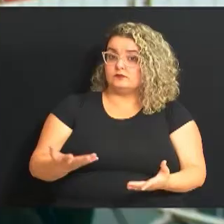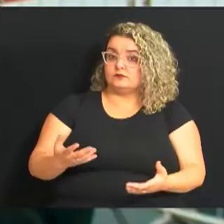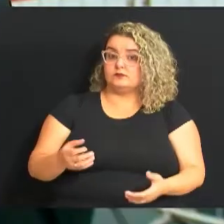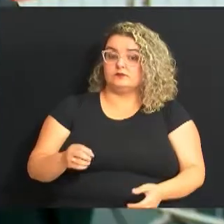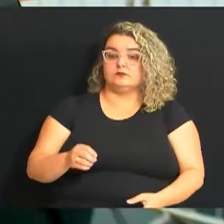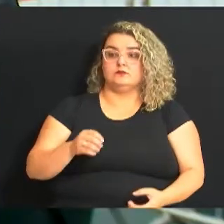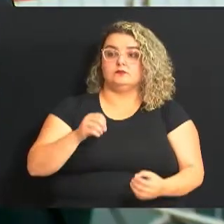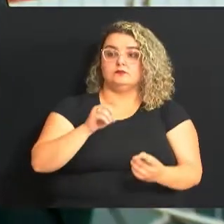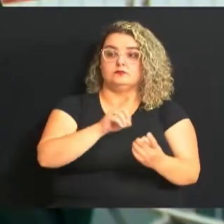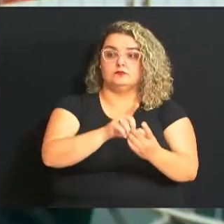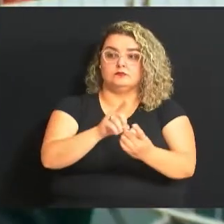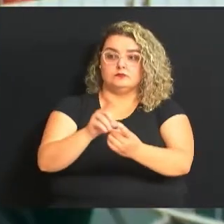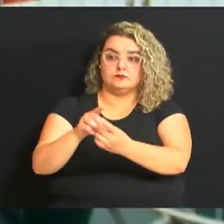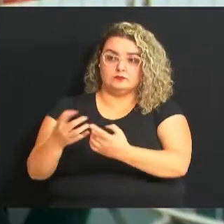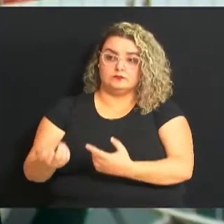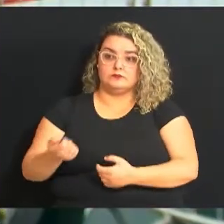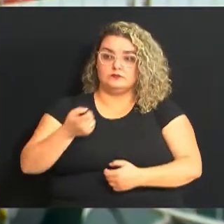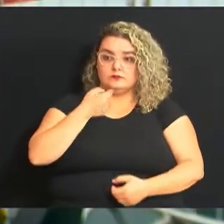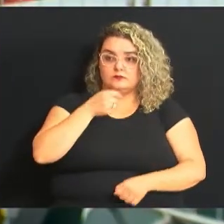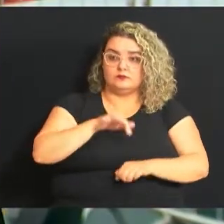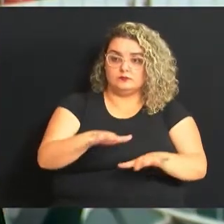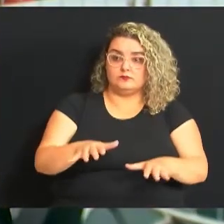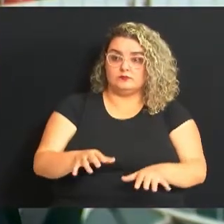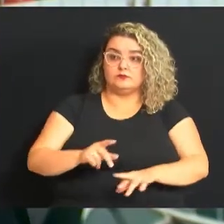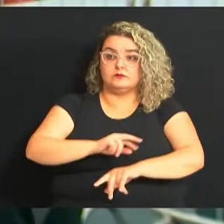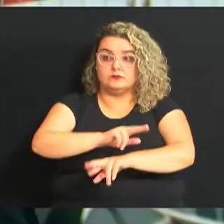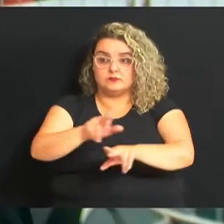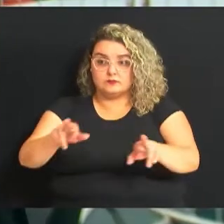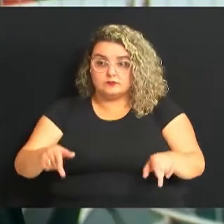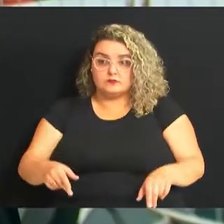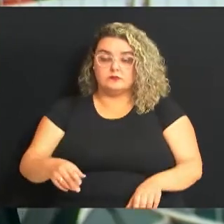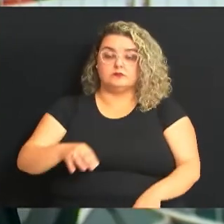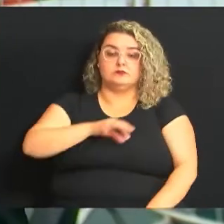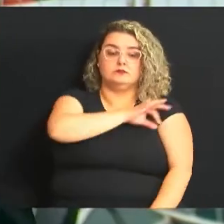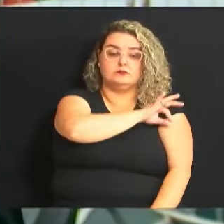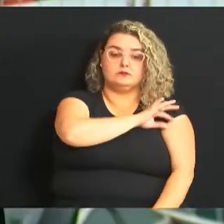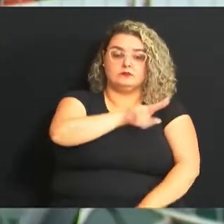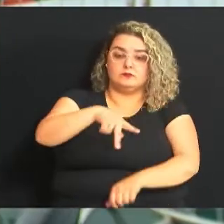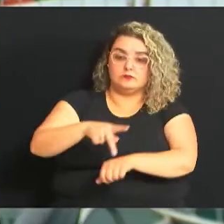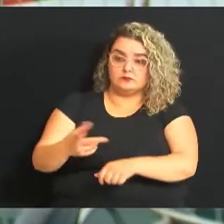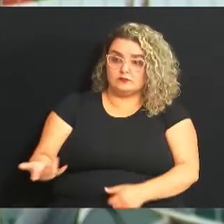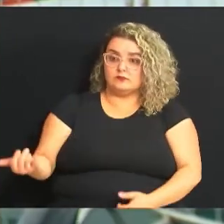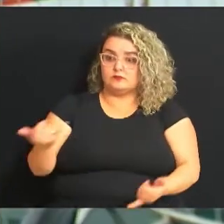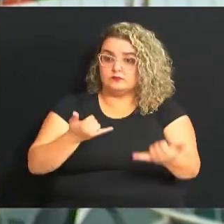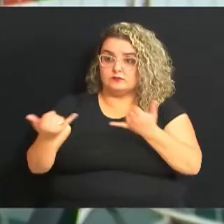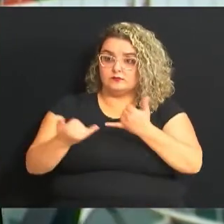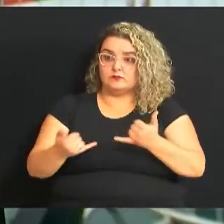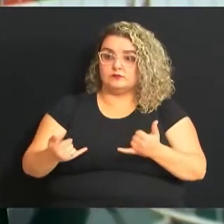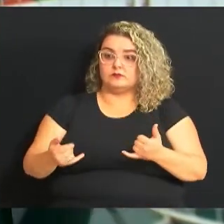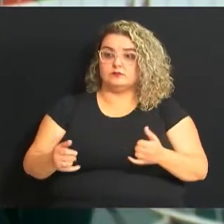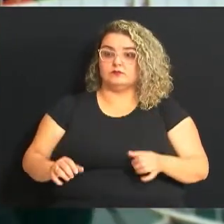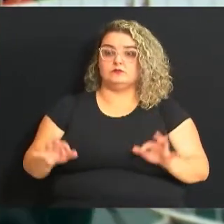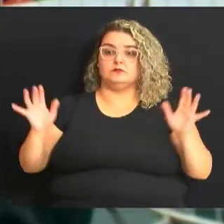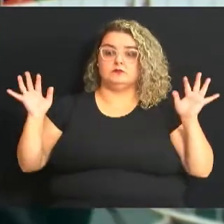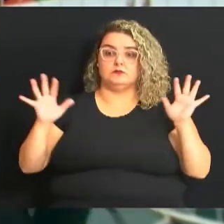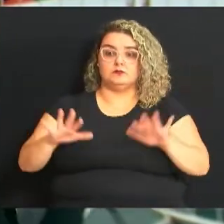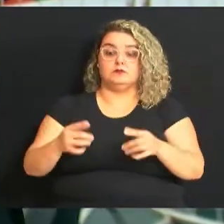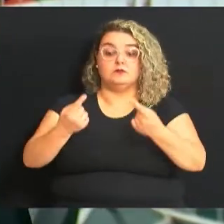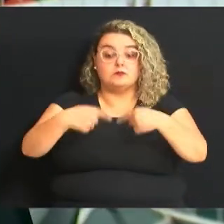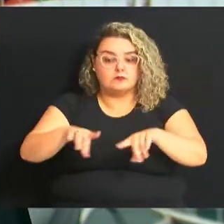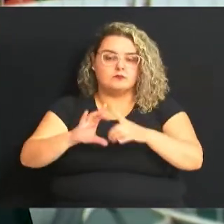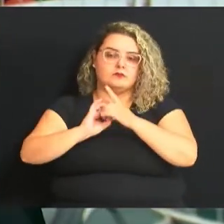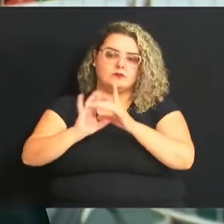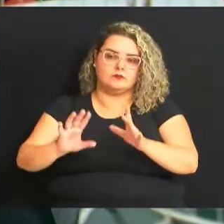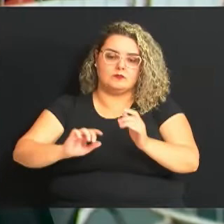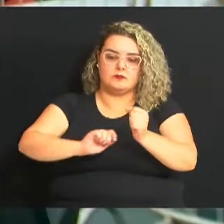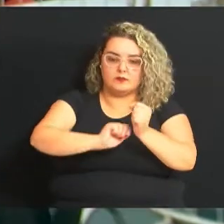Será através de um programa municipal de enfrentamento ao feminicídio de autoria do vereador Carlinhos Camelô. O objetivo